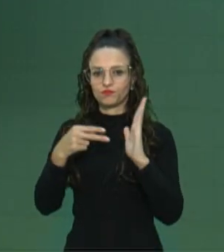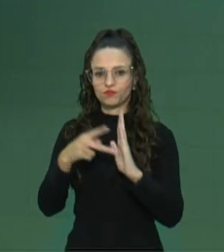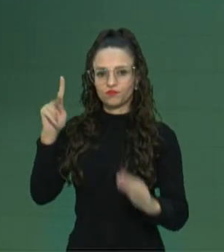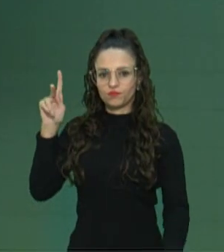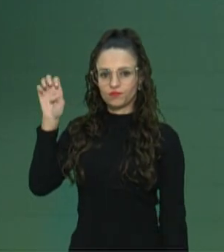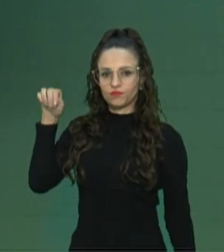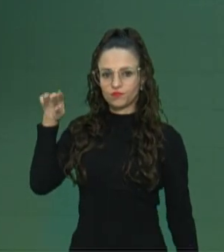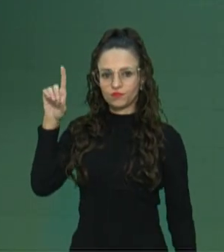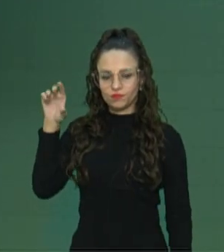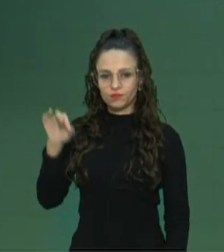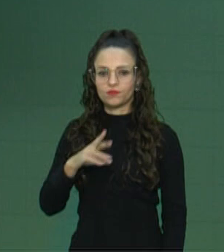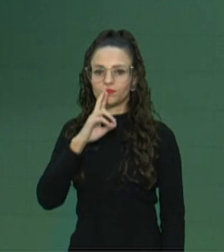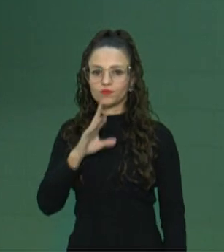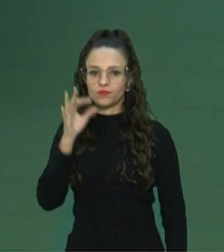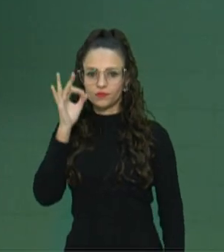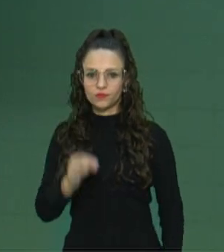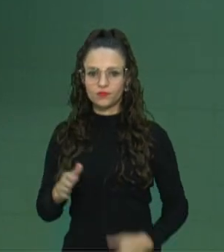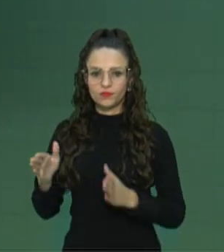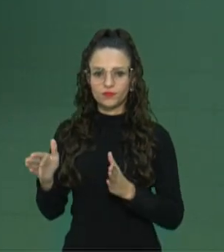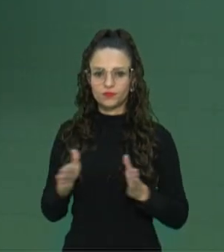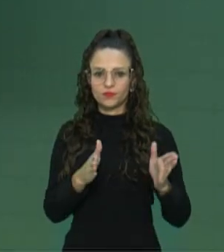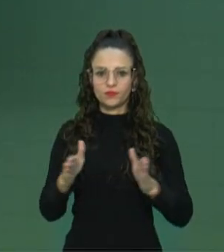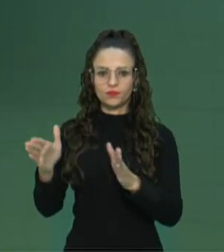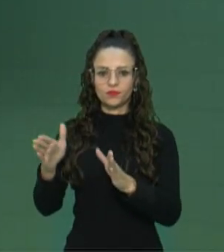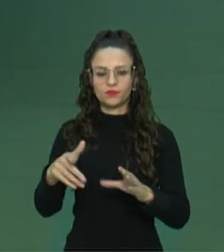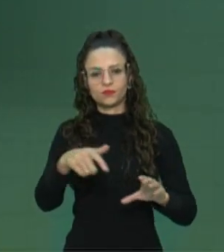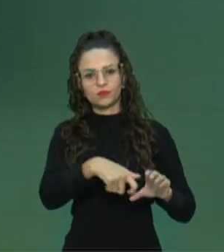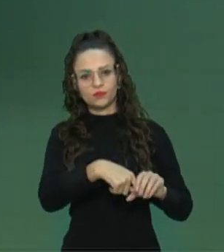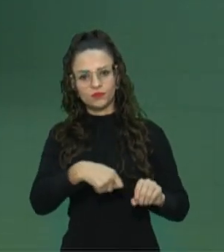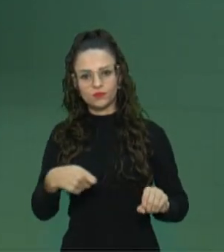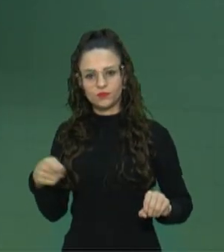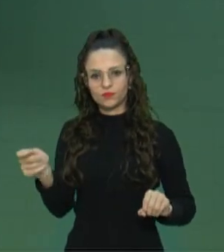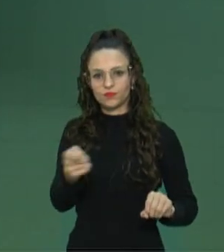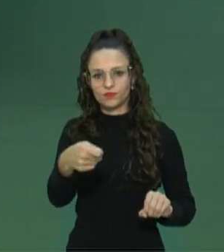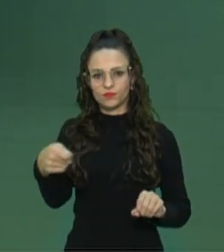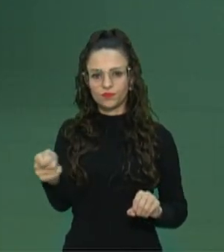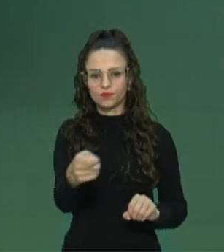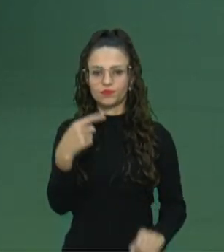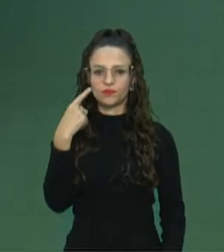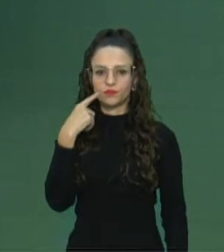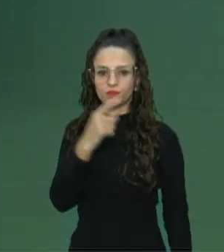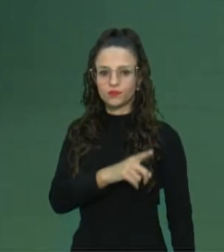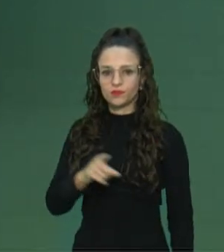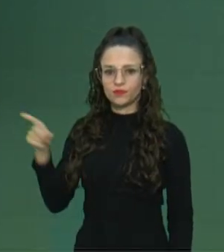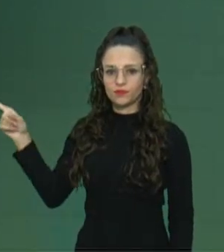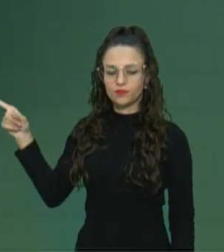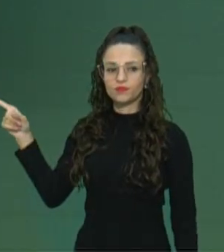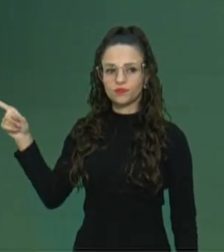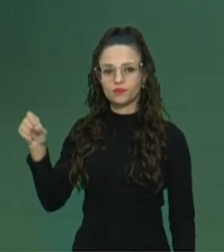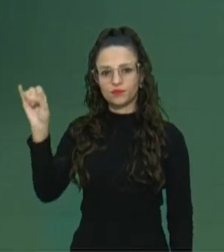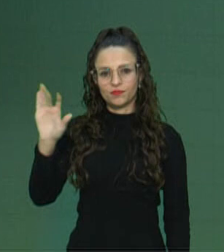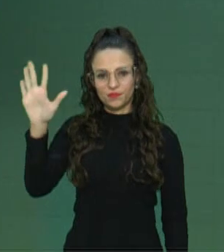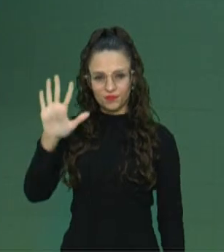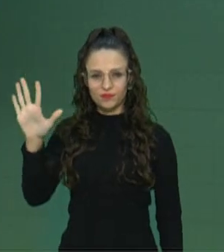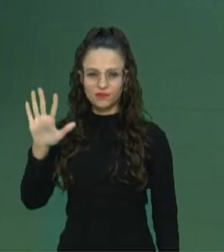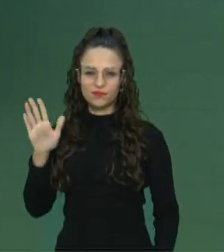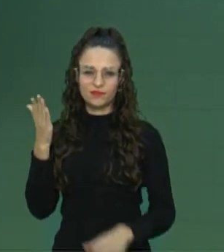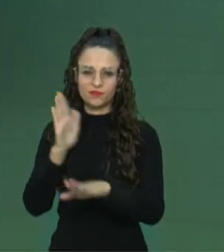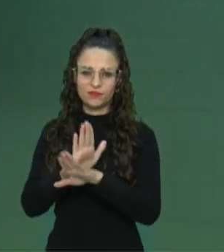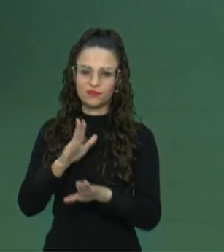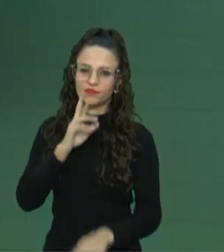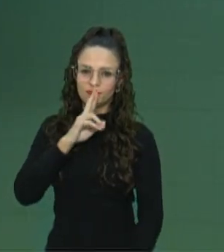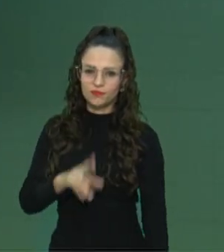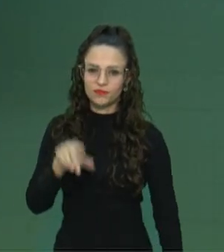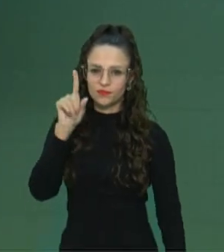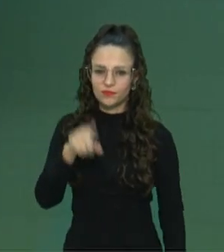Resposta correta, letra C. Então, o Kendo é o caminho da espada. Como vocês podem ver aqui na imagem, né, a imagem ajudou bastante nessa resolução, né? Então,